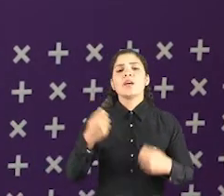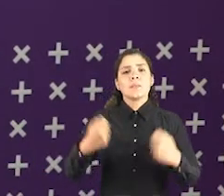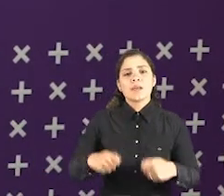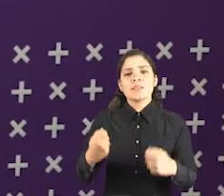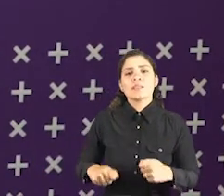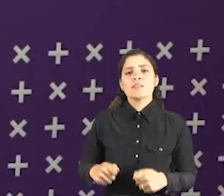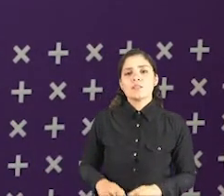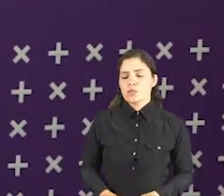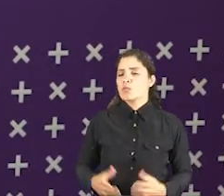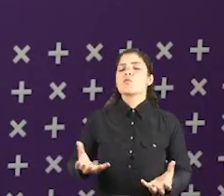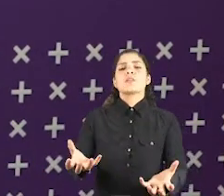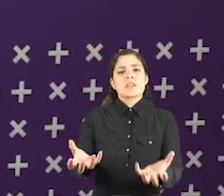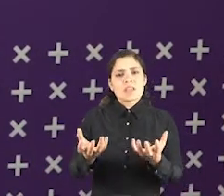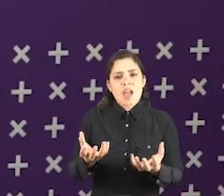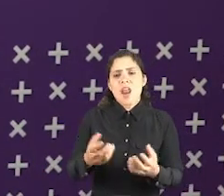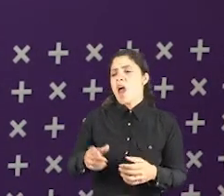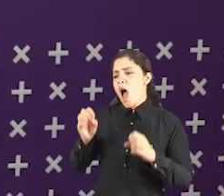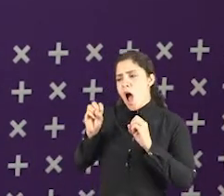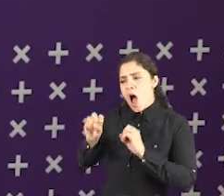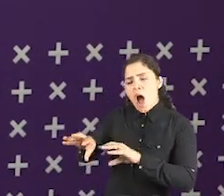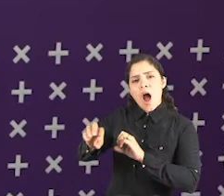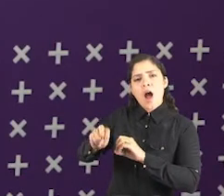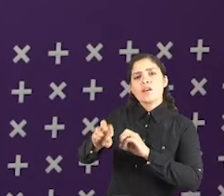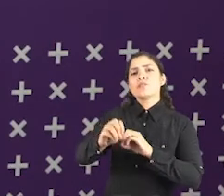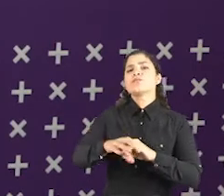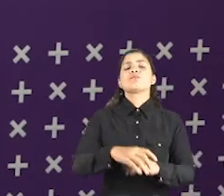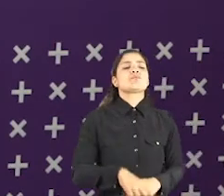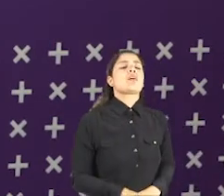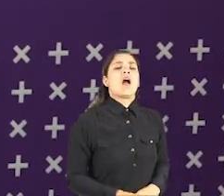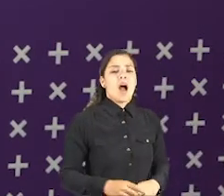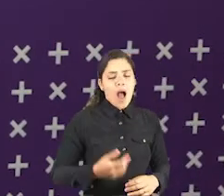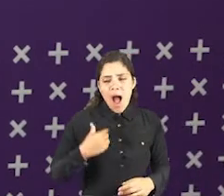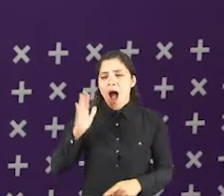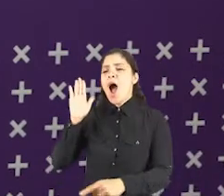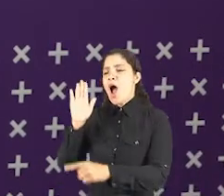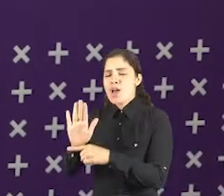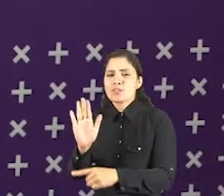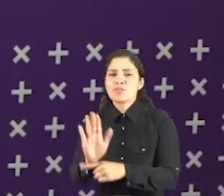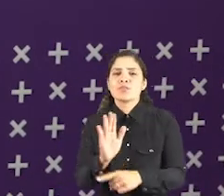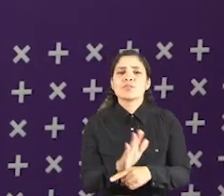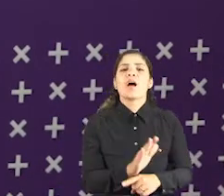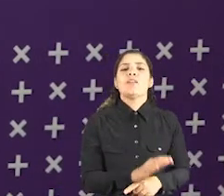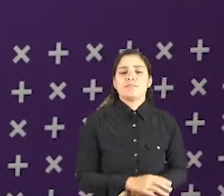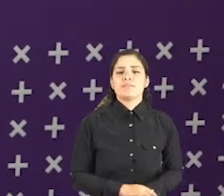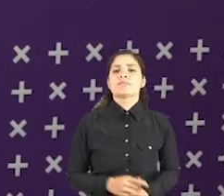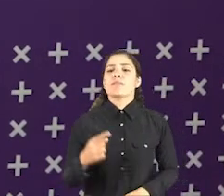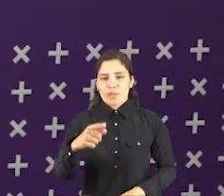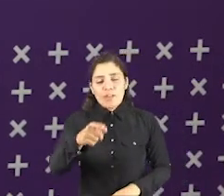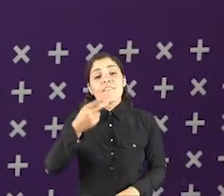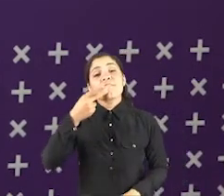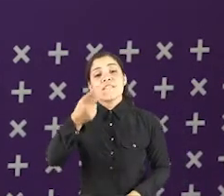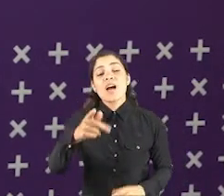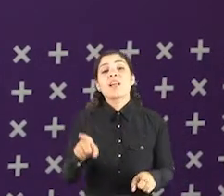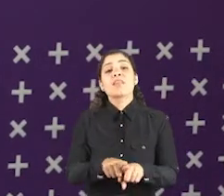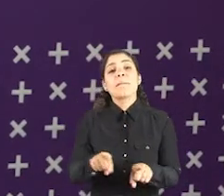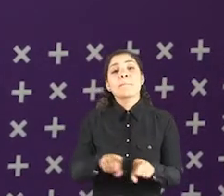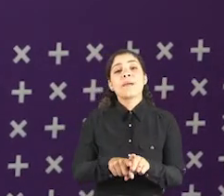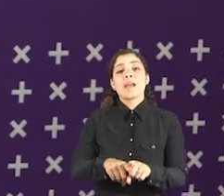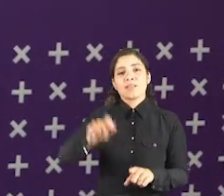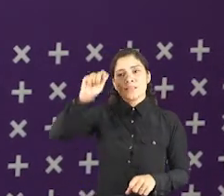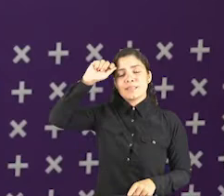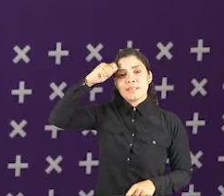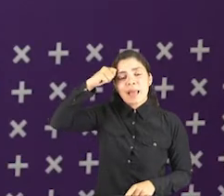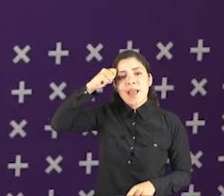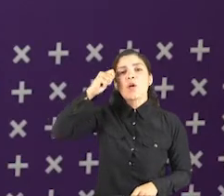você fala Doutor Décio R onde se concentra a maior parte da população negra e parda do Brasil Então realmente deve ter sido um disparate Mas